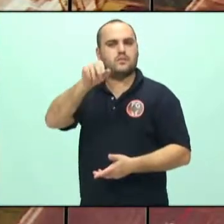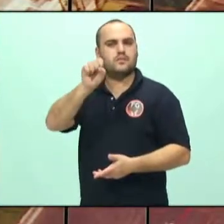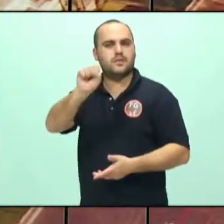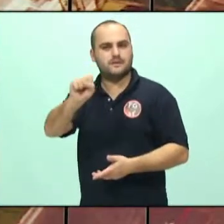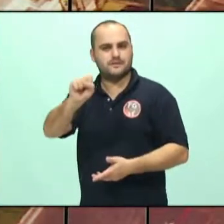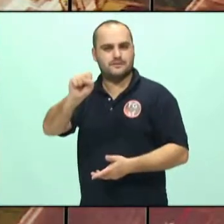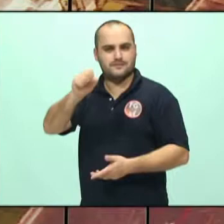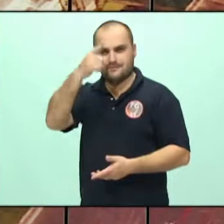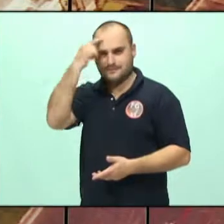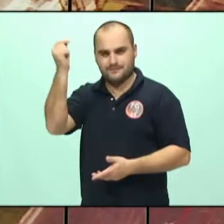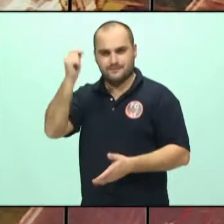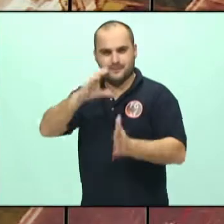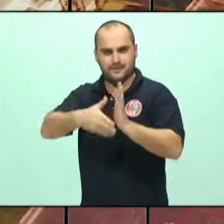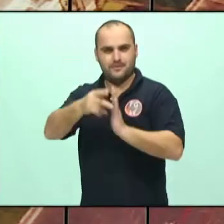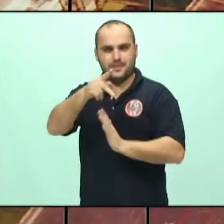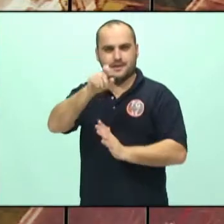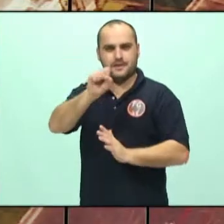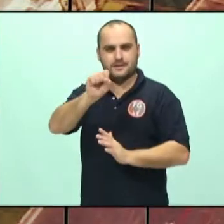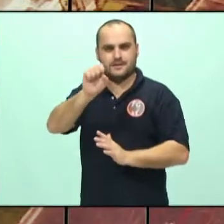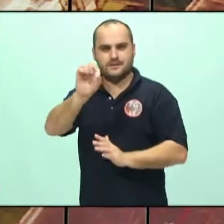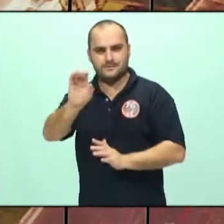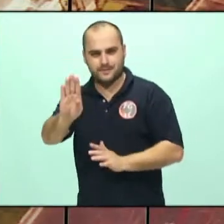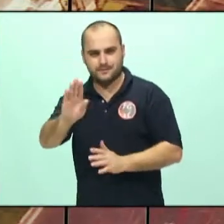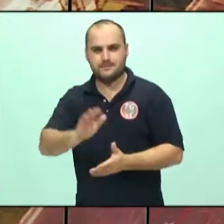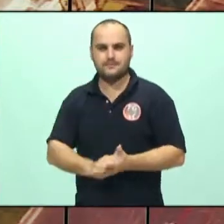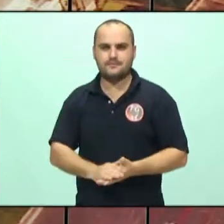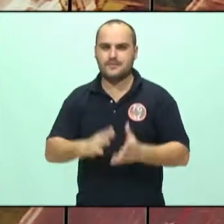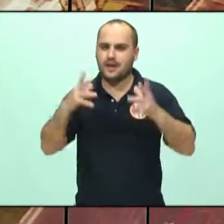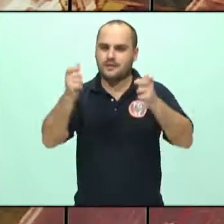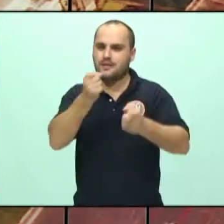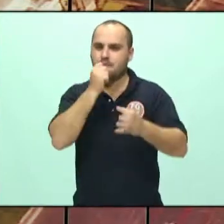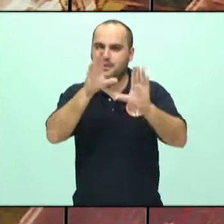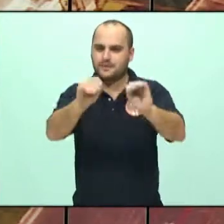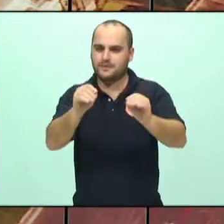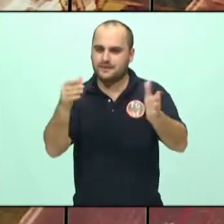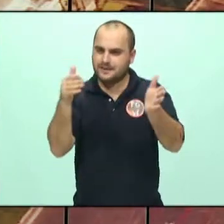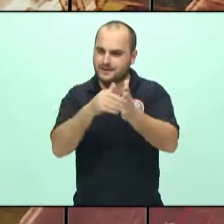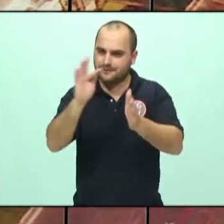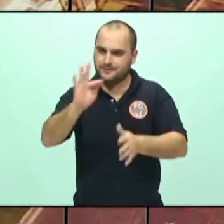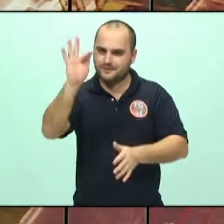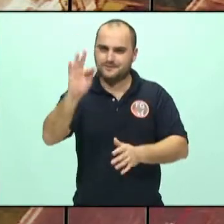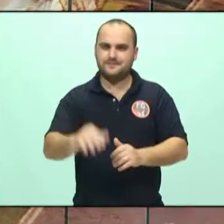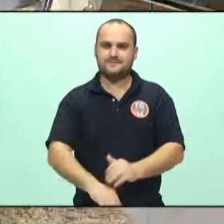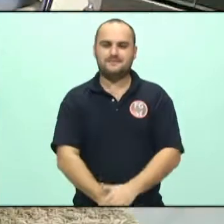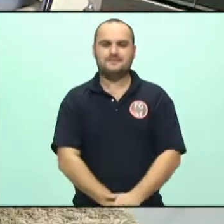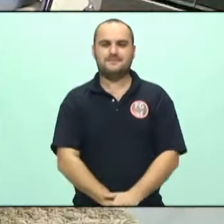PSB. Amigos, façamos todos uma grande noite e até o próximo programa.